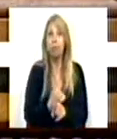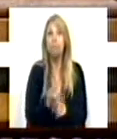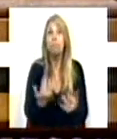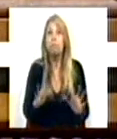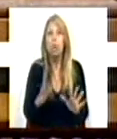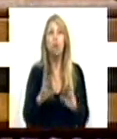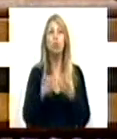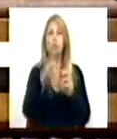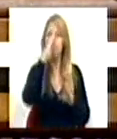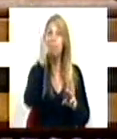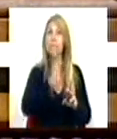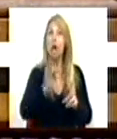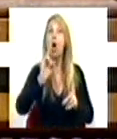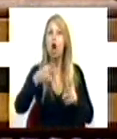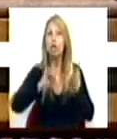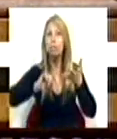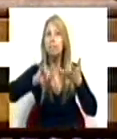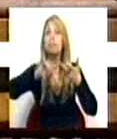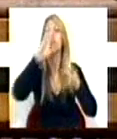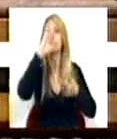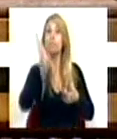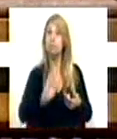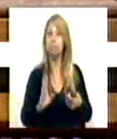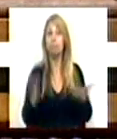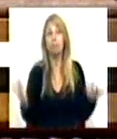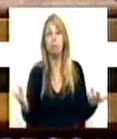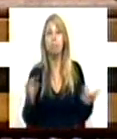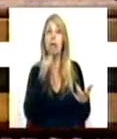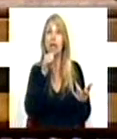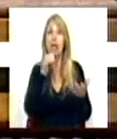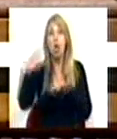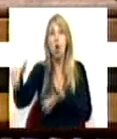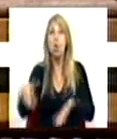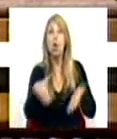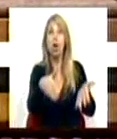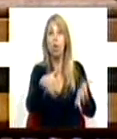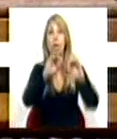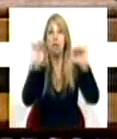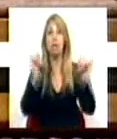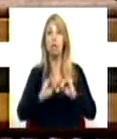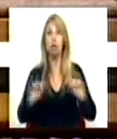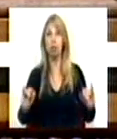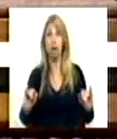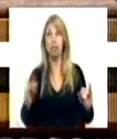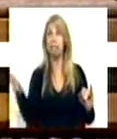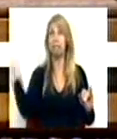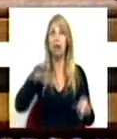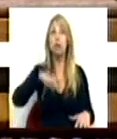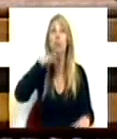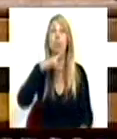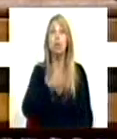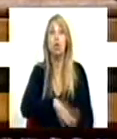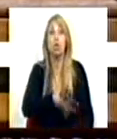estão identificados. Desde logo, trata-se de um rio internacional que transporta poluição de Espanha